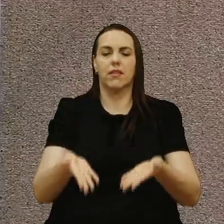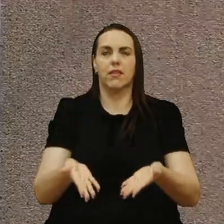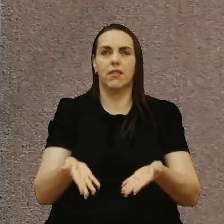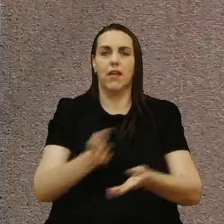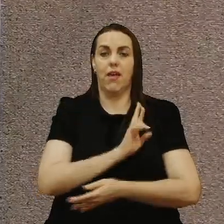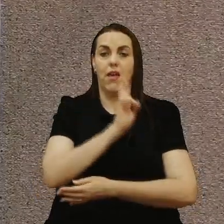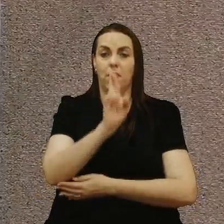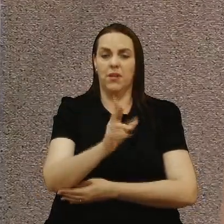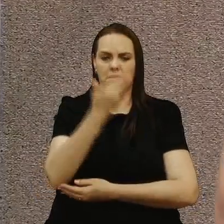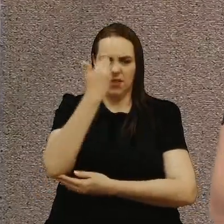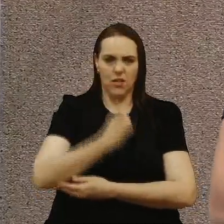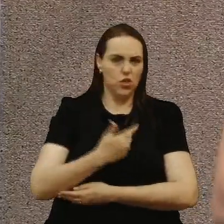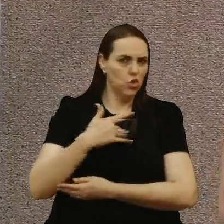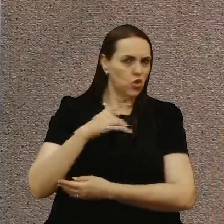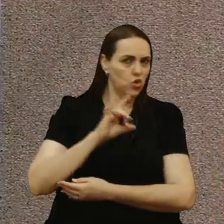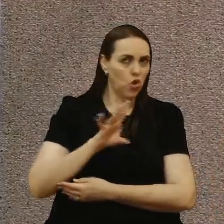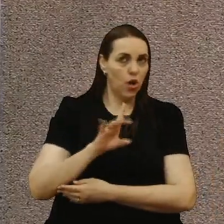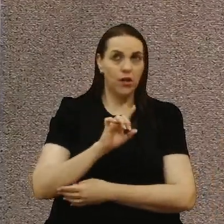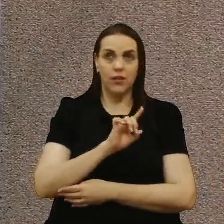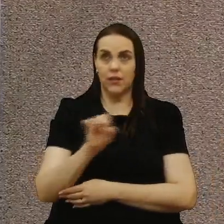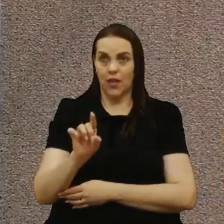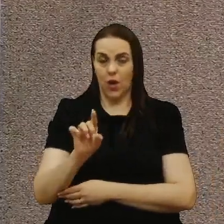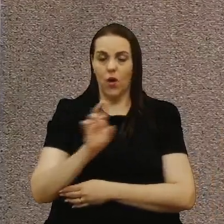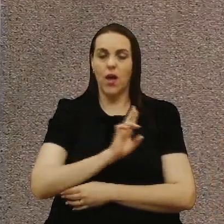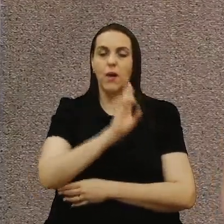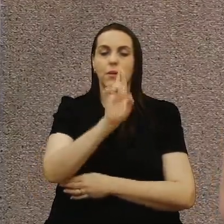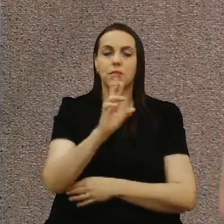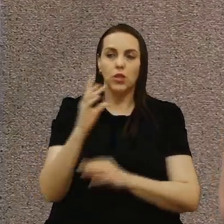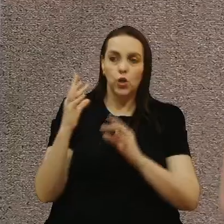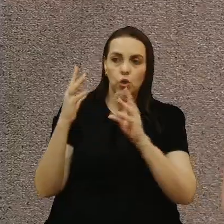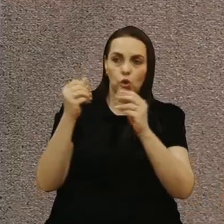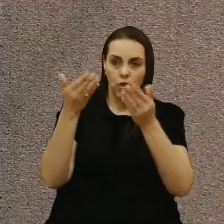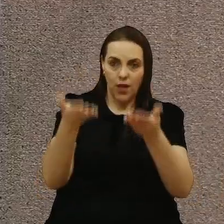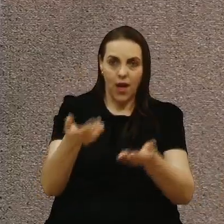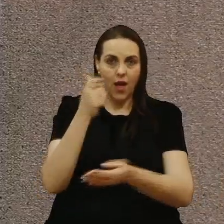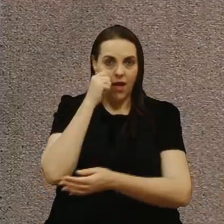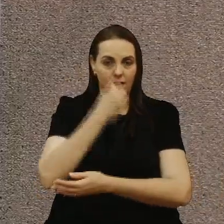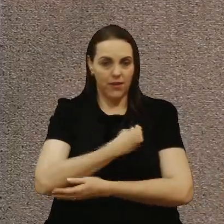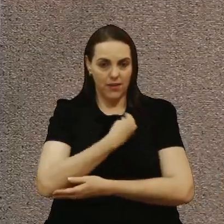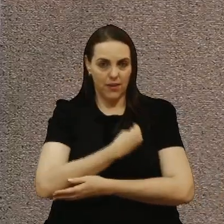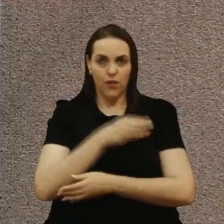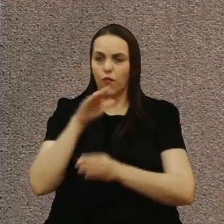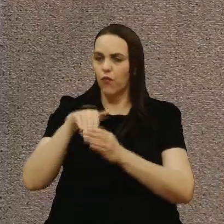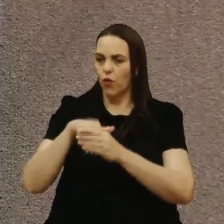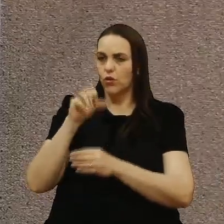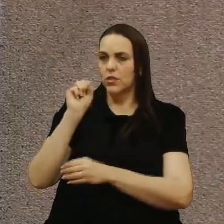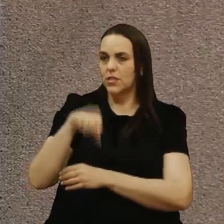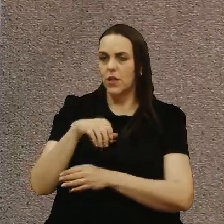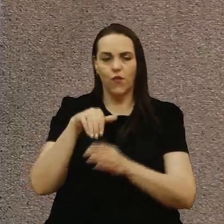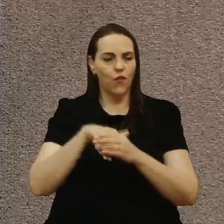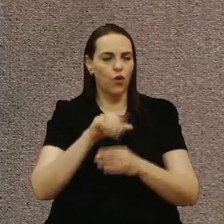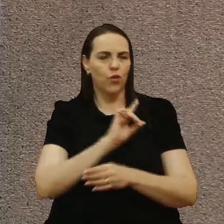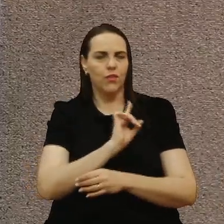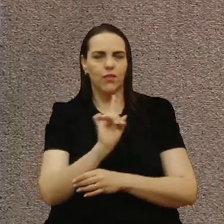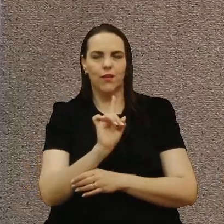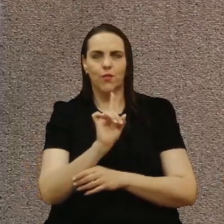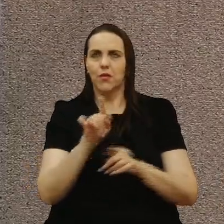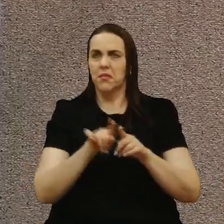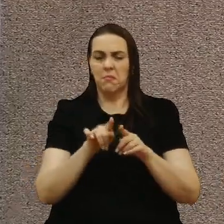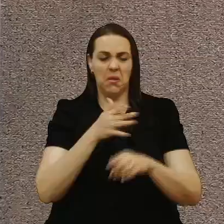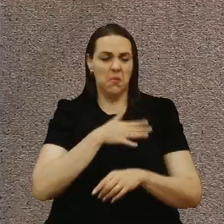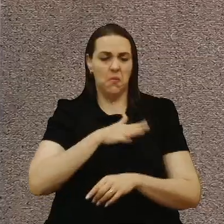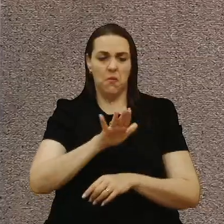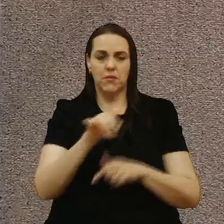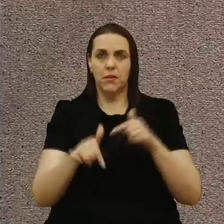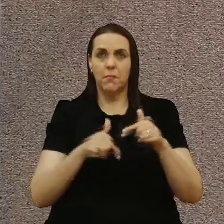si mesmo. Nós estamos aqui representando as pessoas que estão aqui, a quem votou na gente, a quem não votou em nós e a quem também não gosta do nosso trabalho. A gente